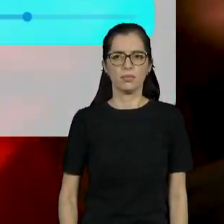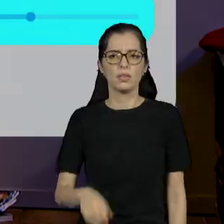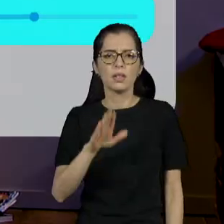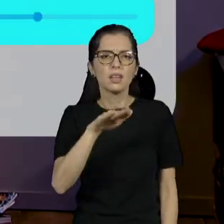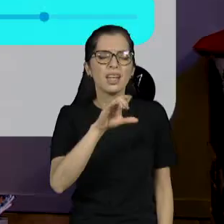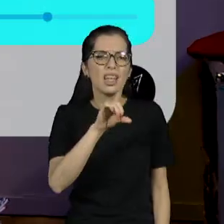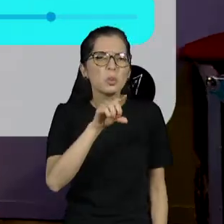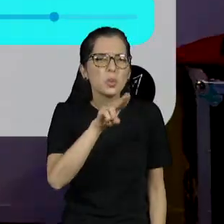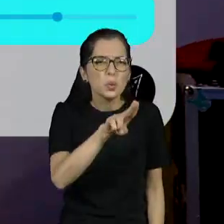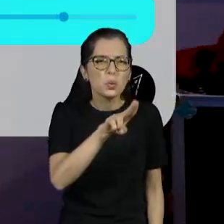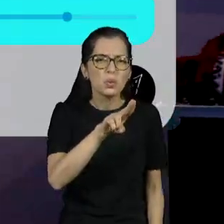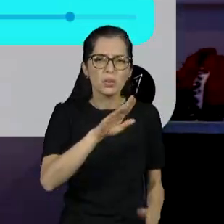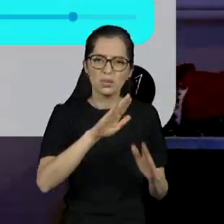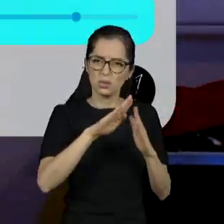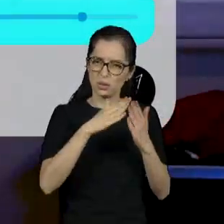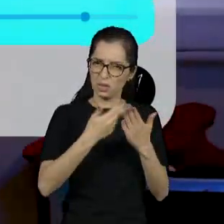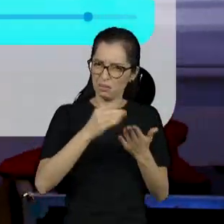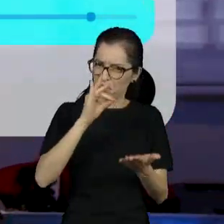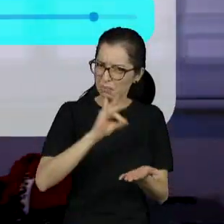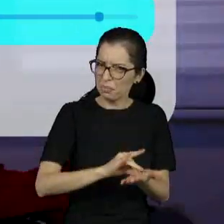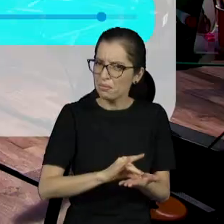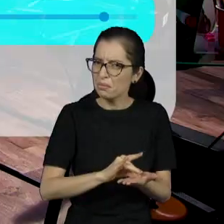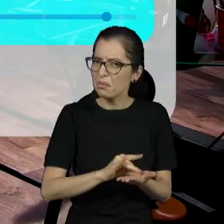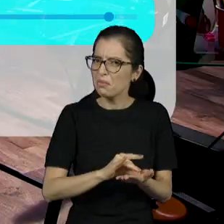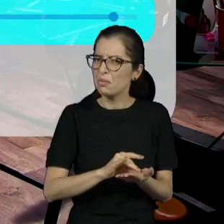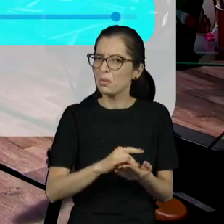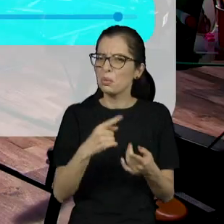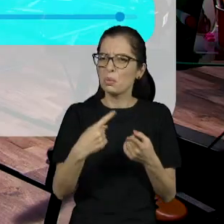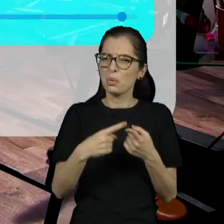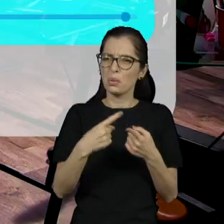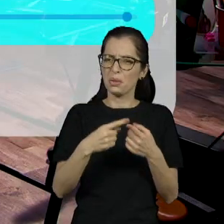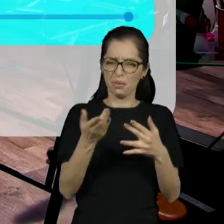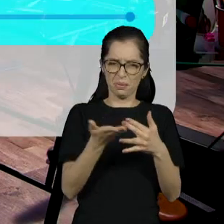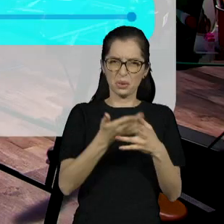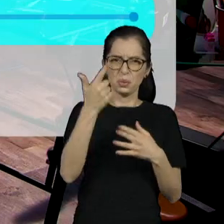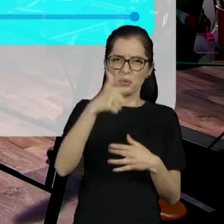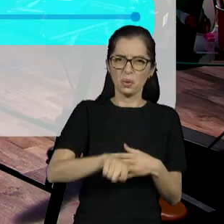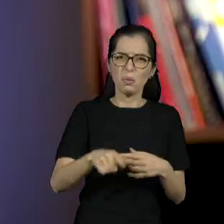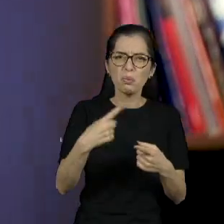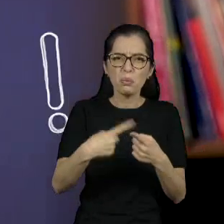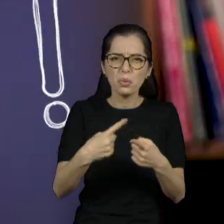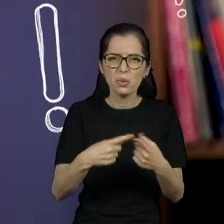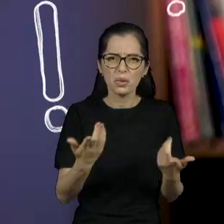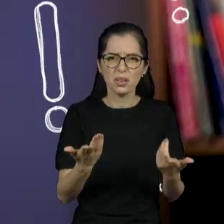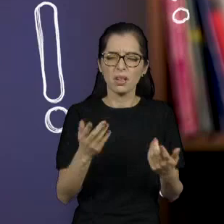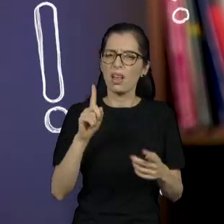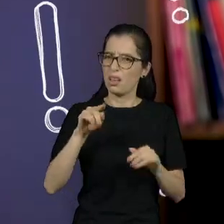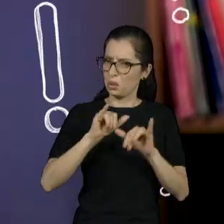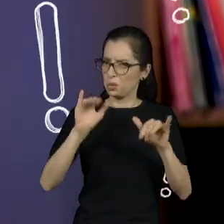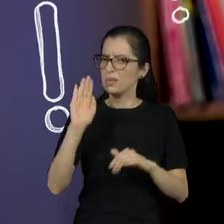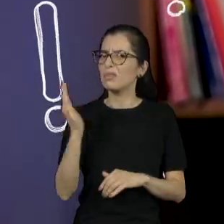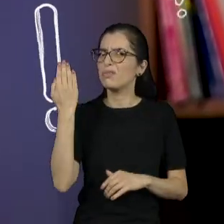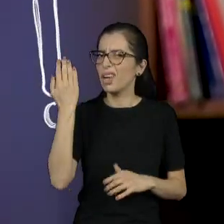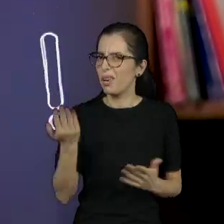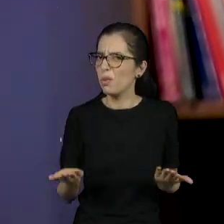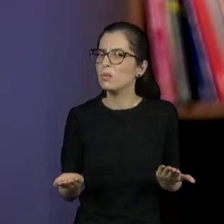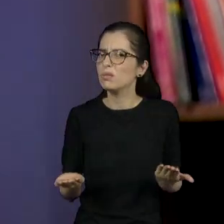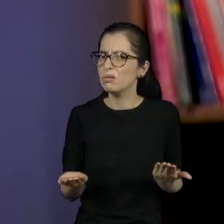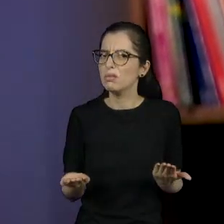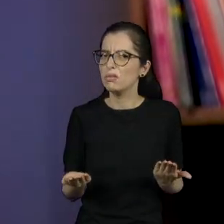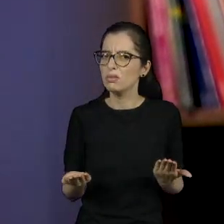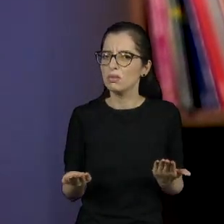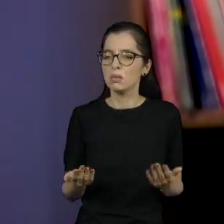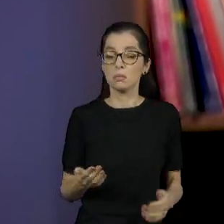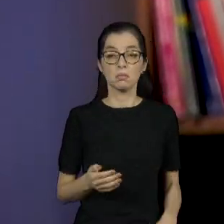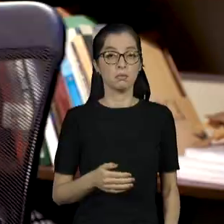que confirmar. Pensa bem, por que eles dariam mais um intervalo? Acho que isso aí é fake news. Você acha que eu não